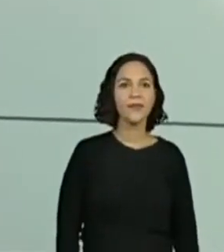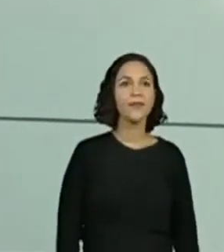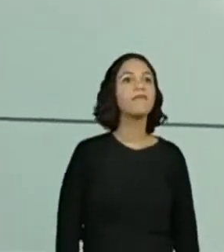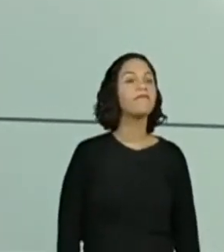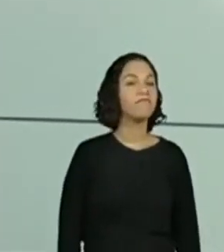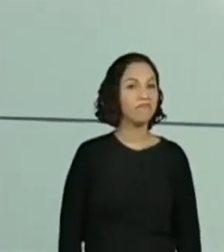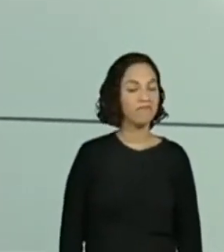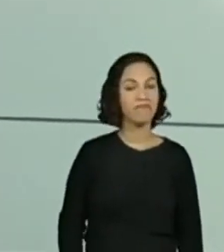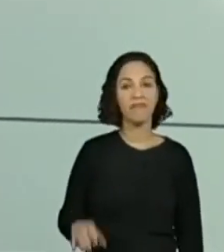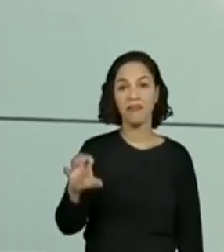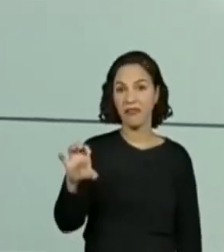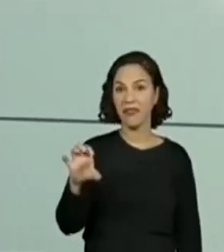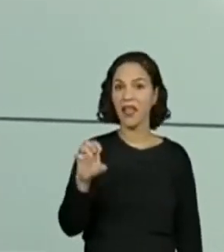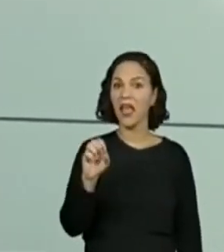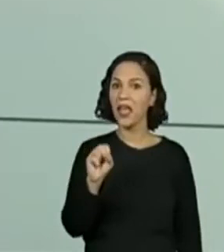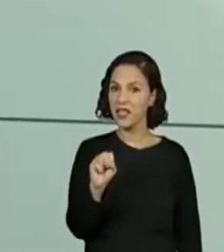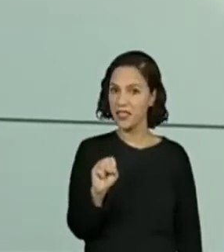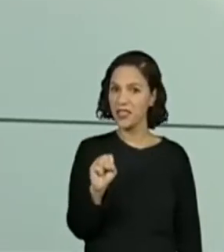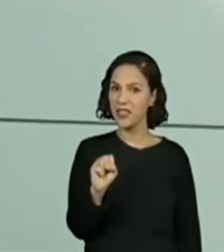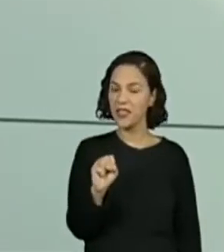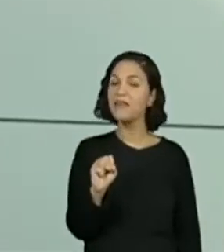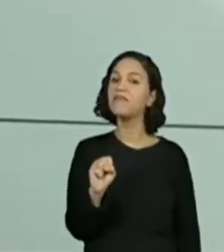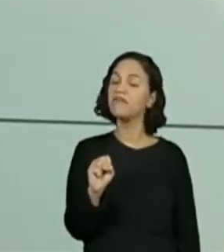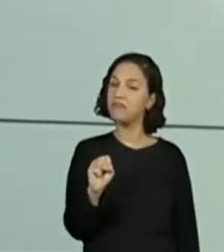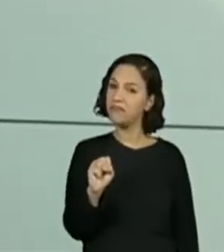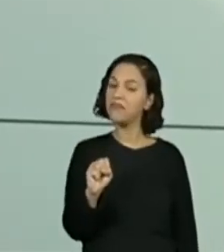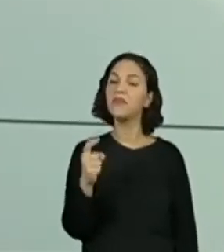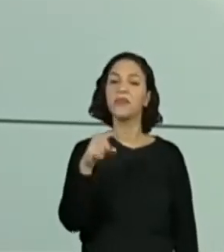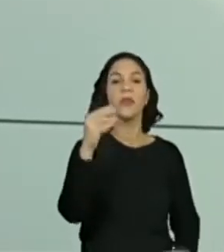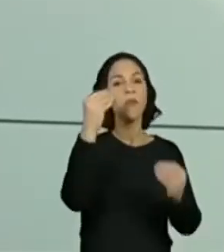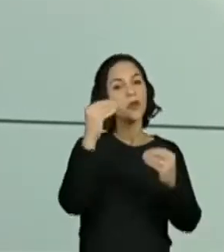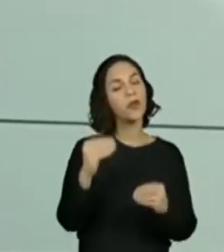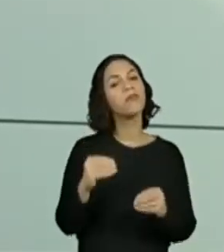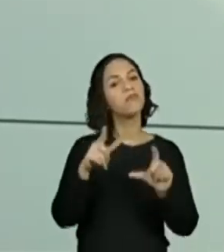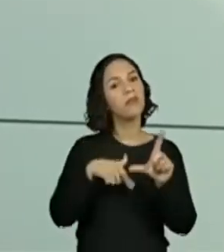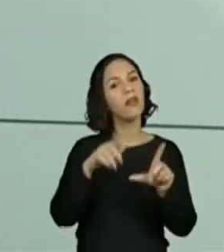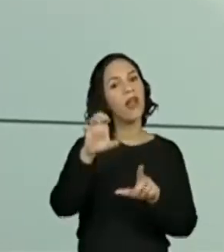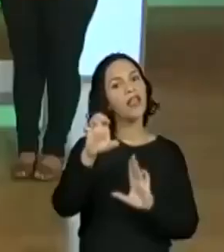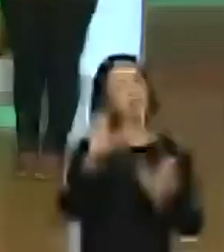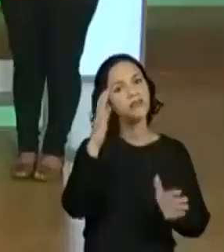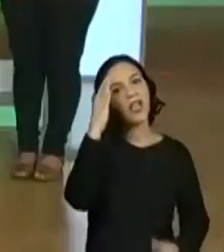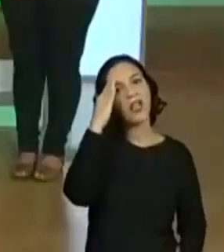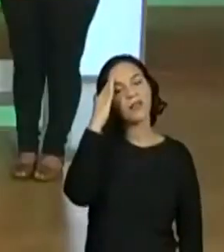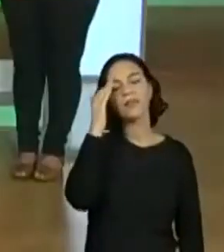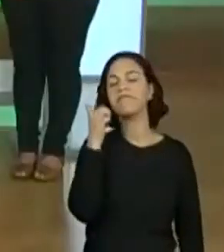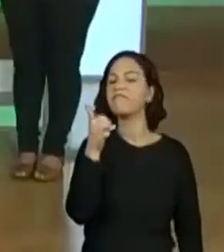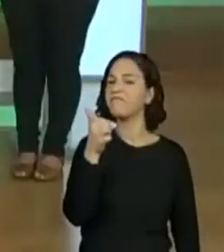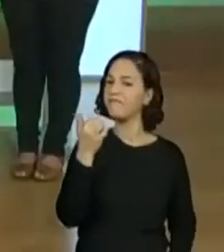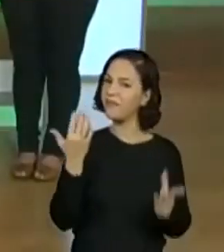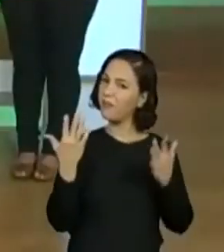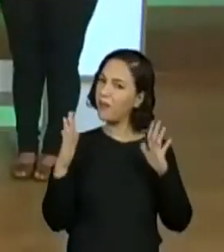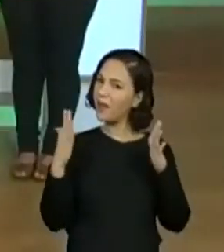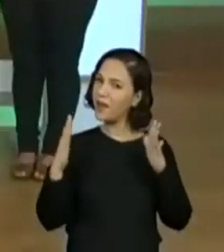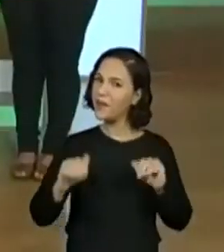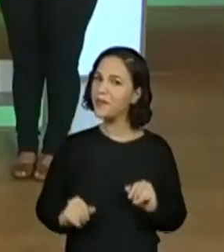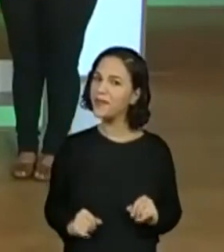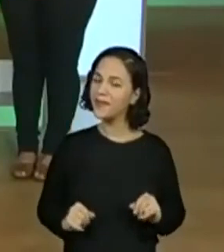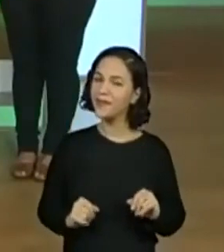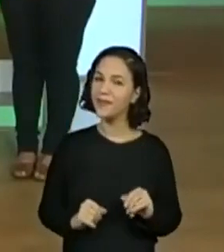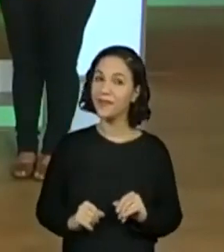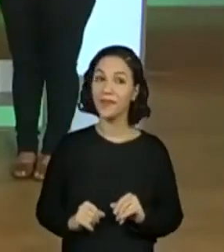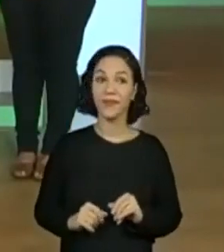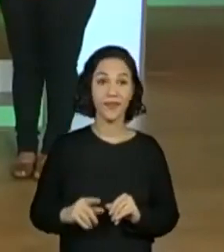Isso. Ó, oh, mas todos eles colocaram a letra E na escrita deles. Parabéns. Eles já sabem que começam com a letra E, né? E olha, professora